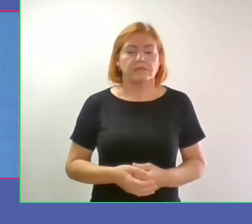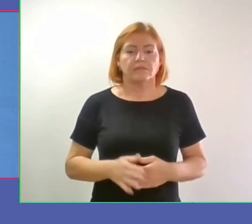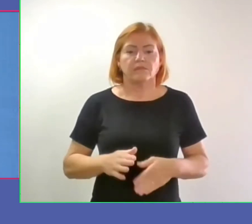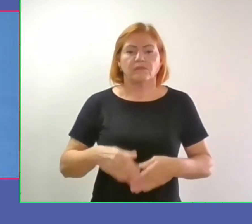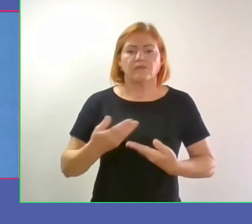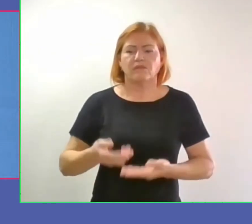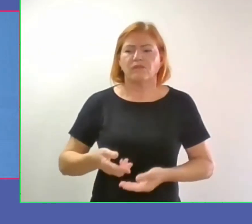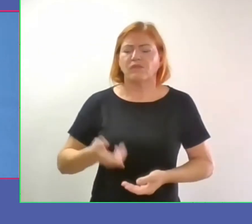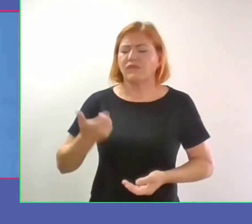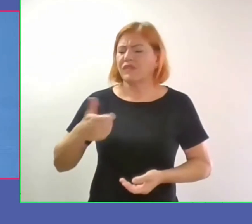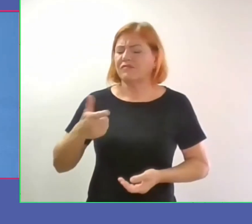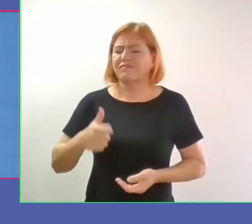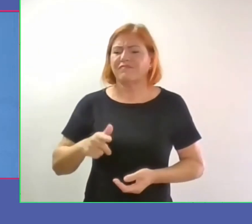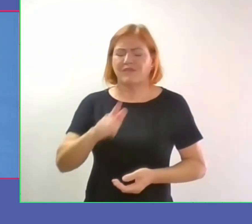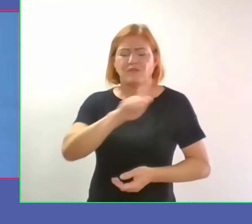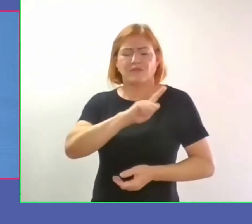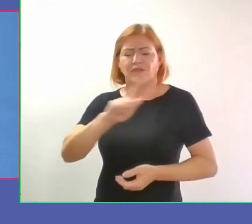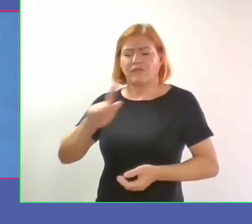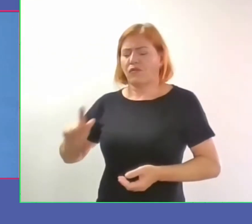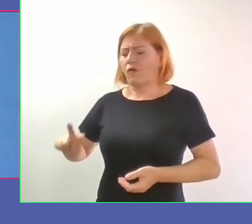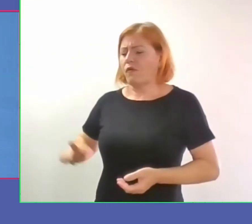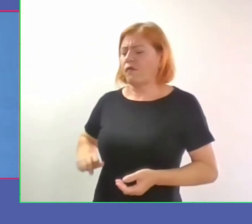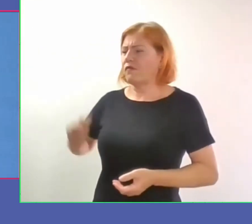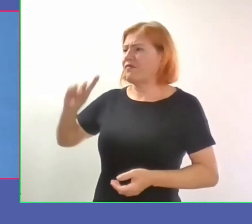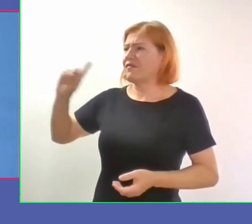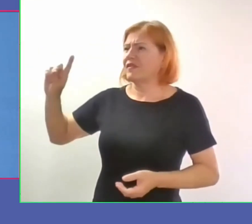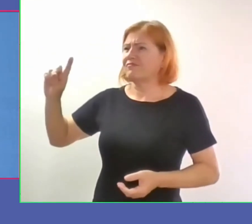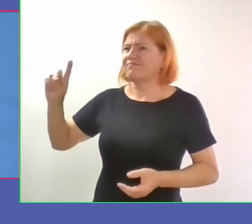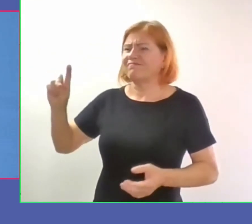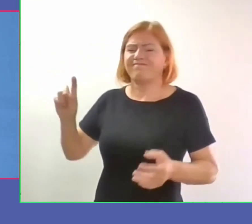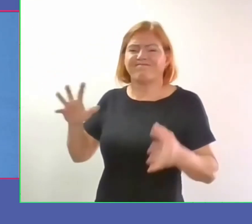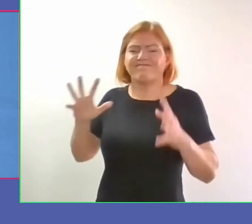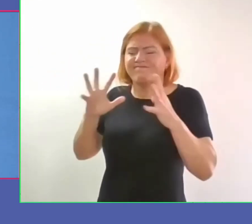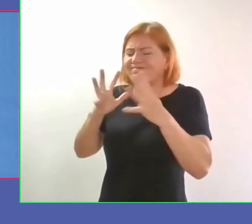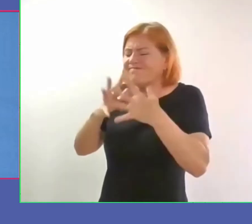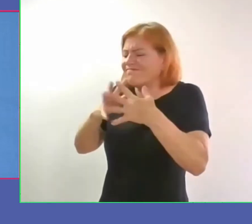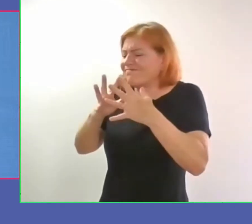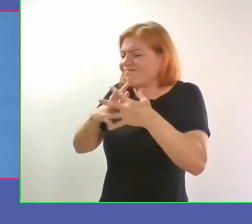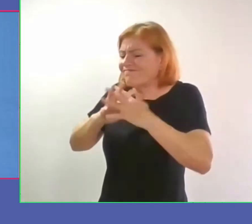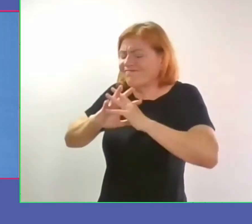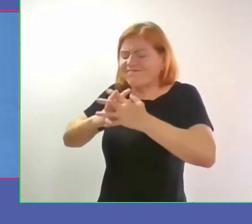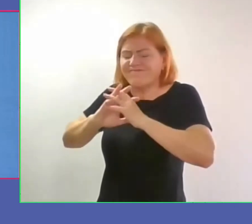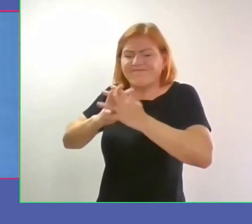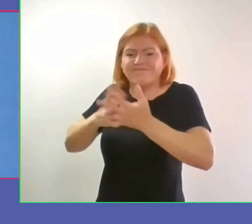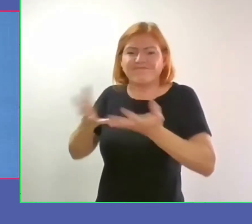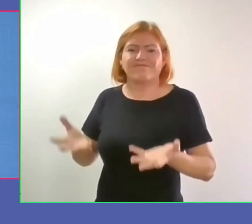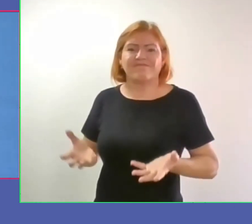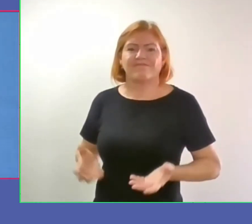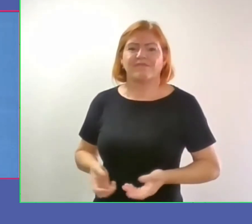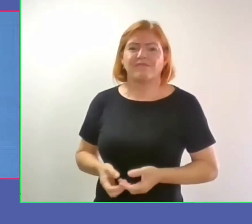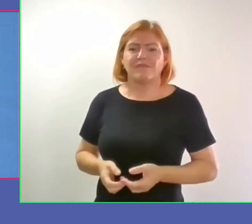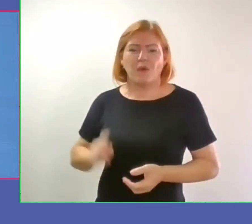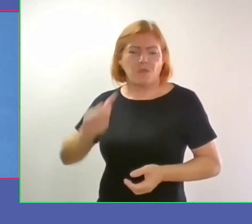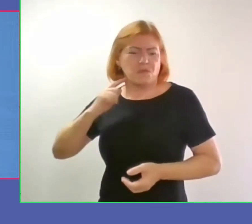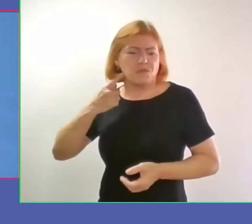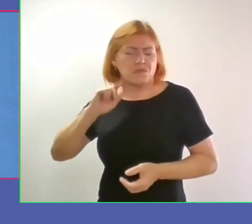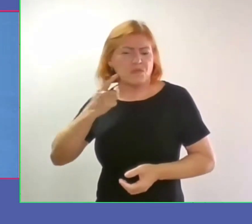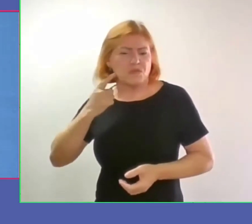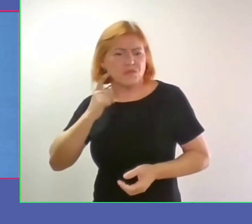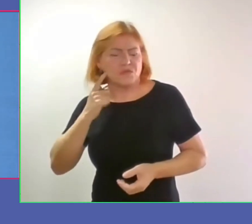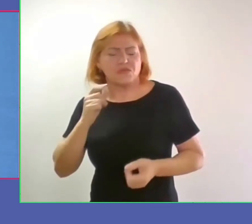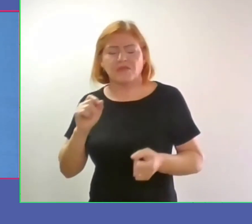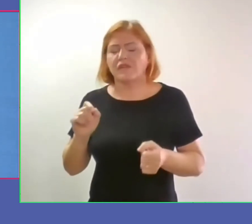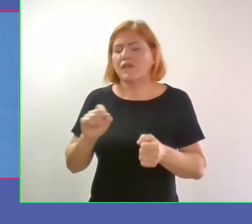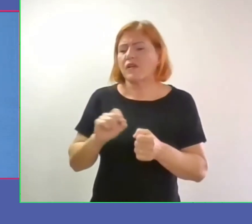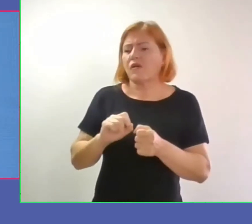A confusão, a corrupção começam a operar na